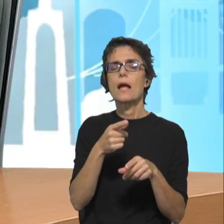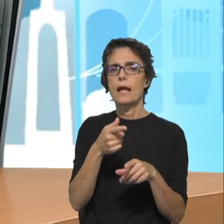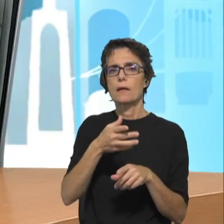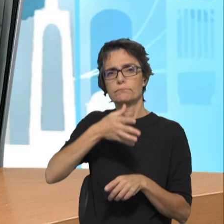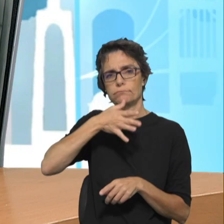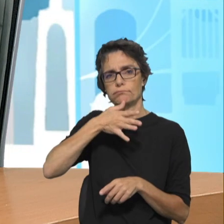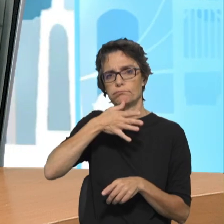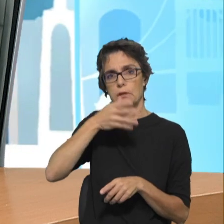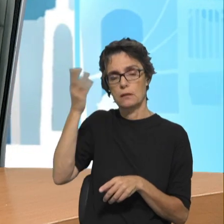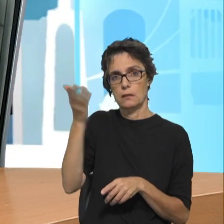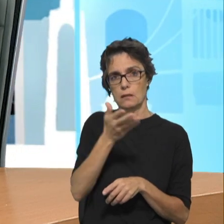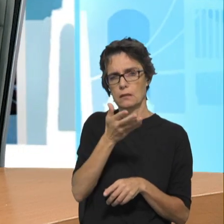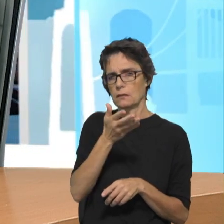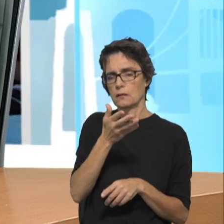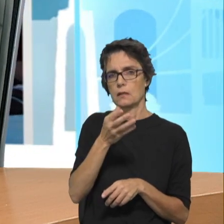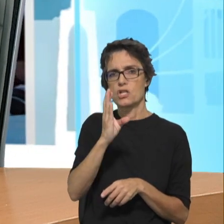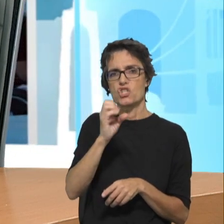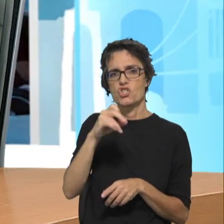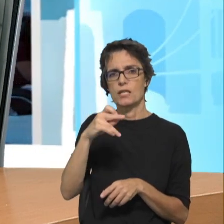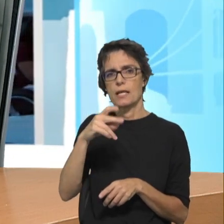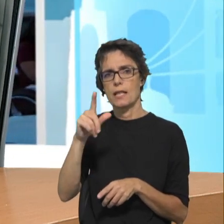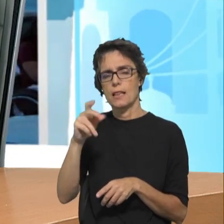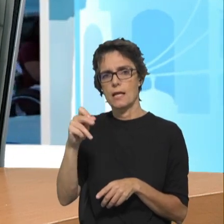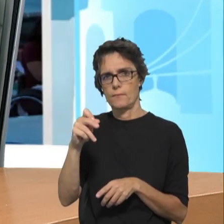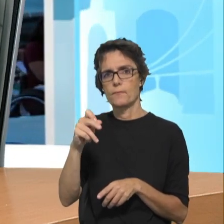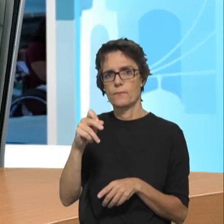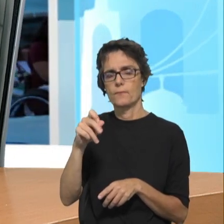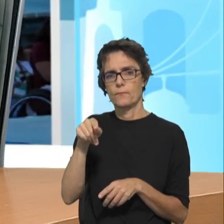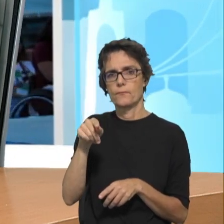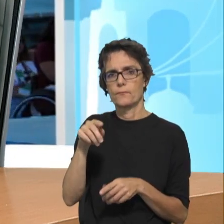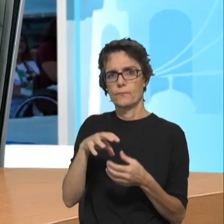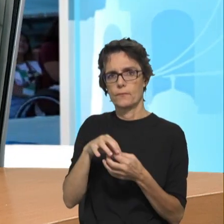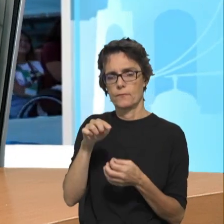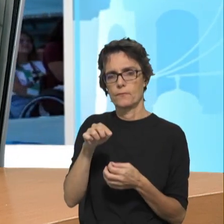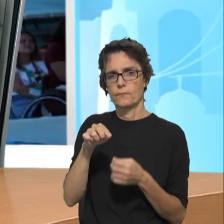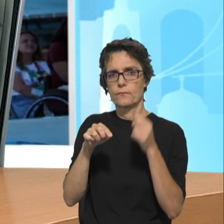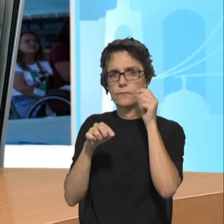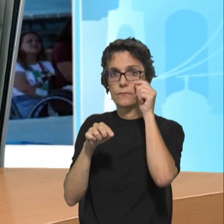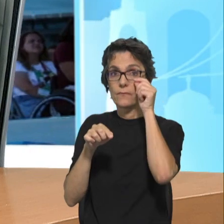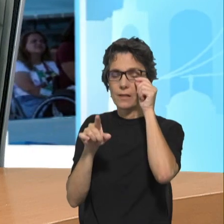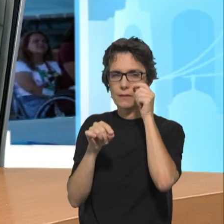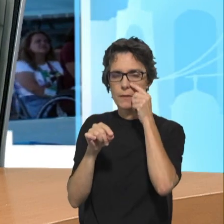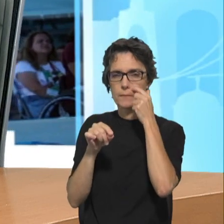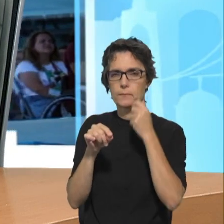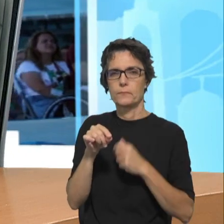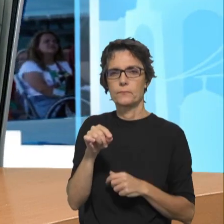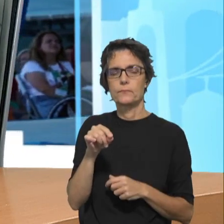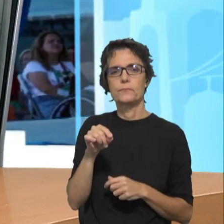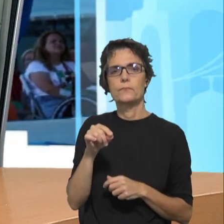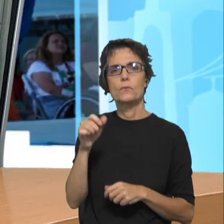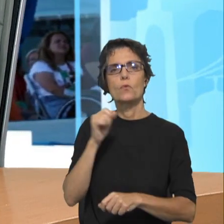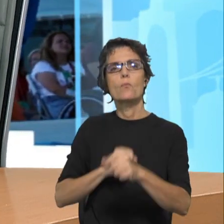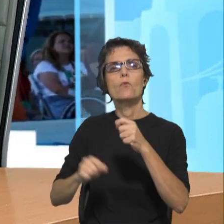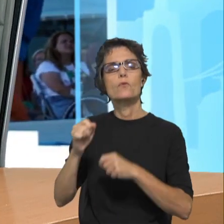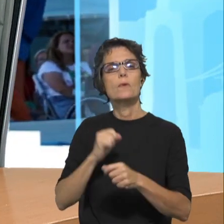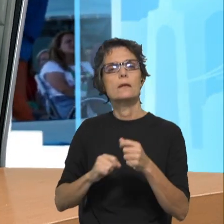do Sr. Coronel António Chanela a este propósito e também do movimento Vida